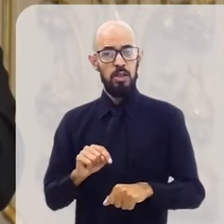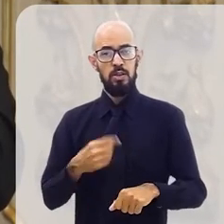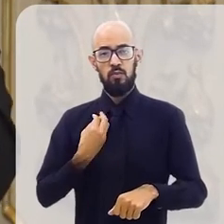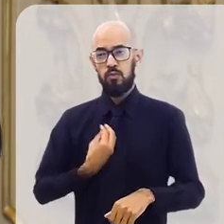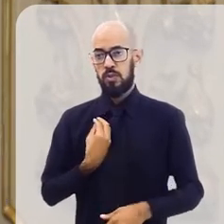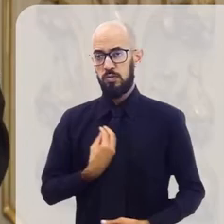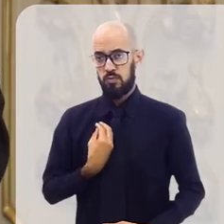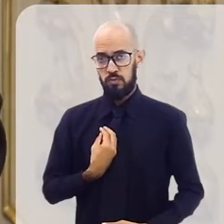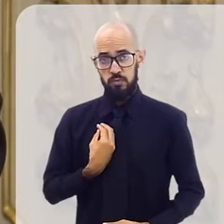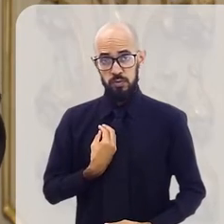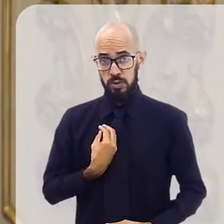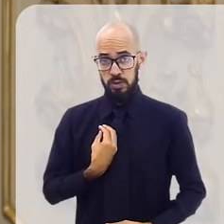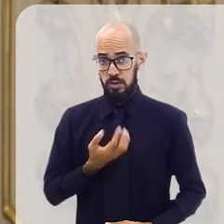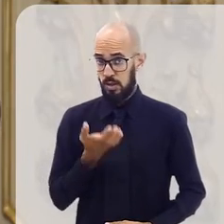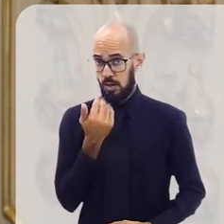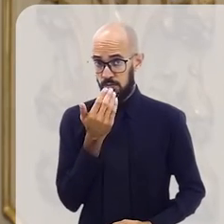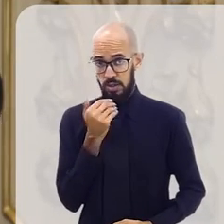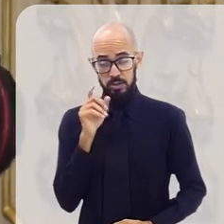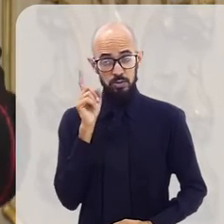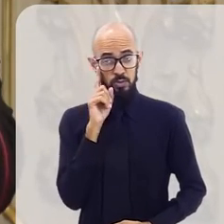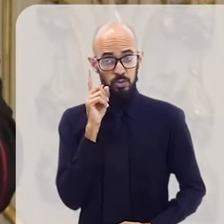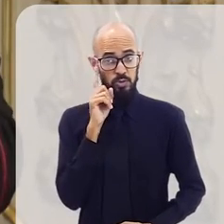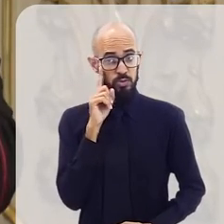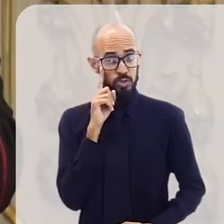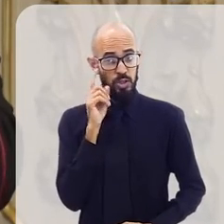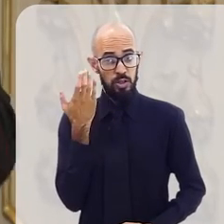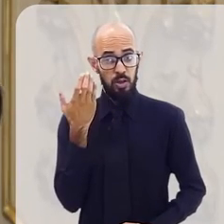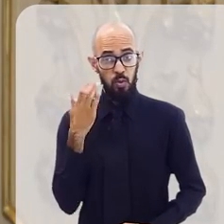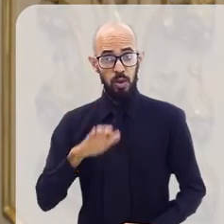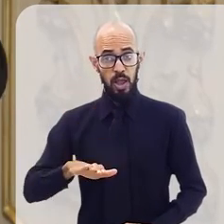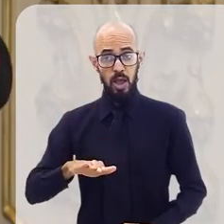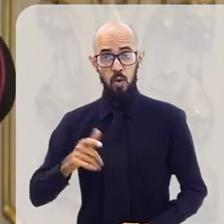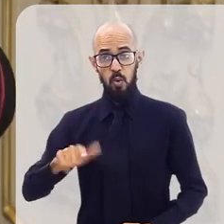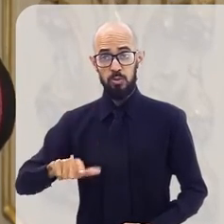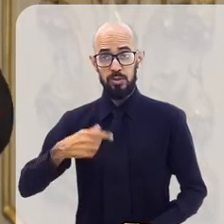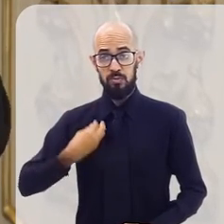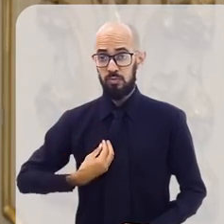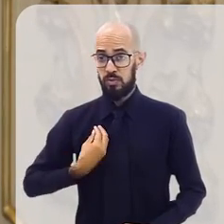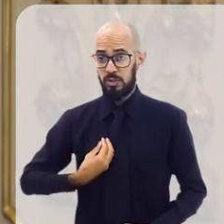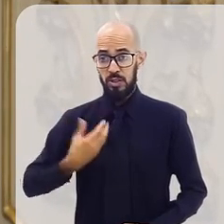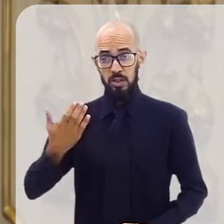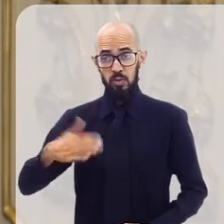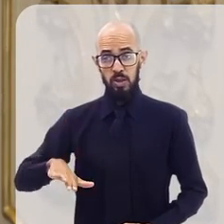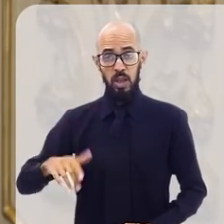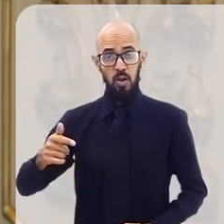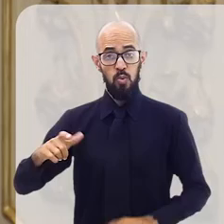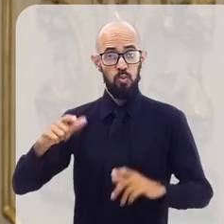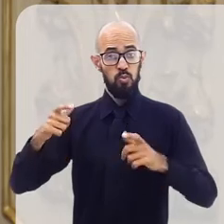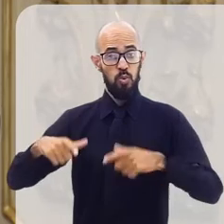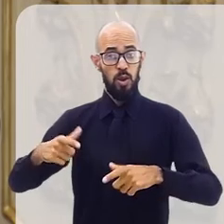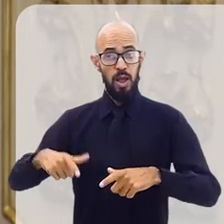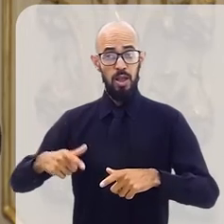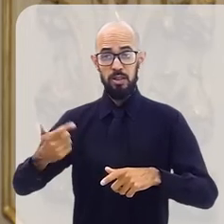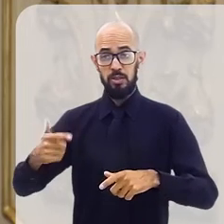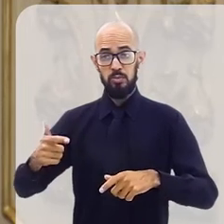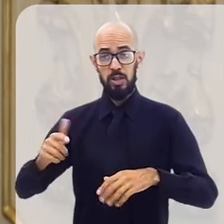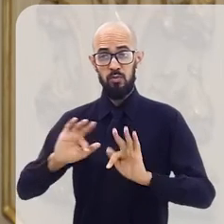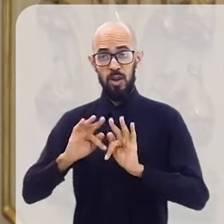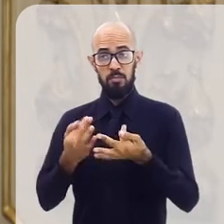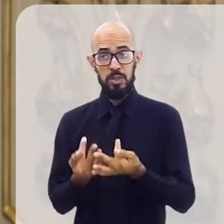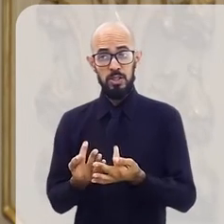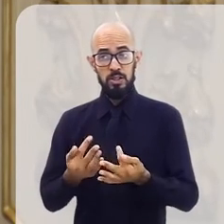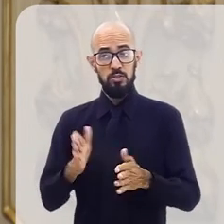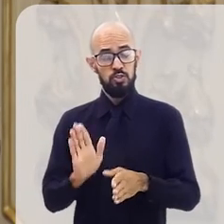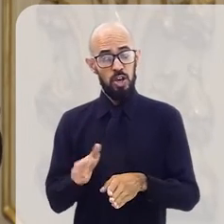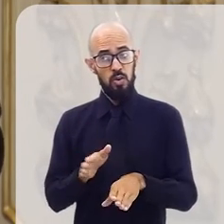rua é e ele vive da alimentação diária ele não quer um lugar de não quer voltar para mim ainda não